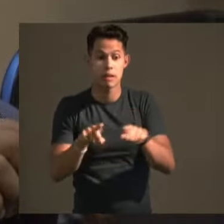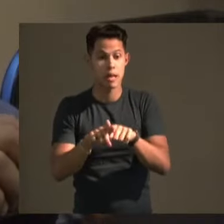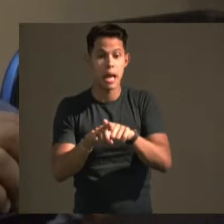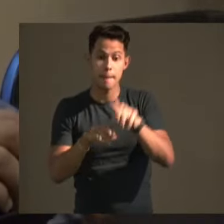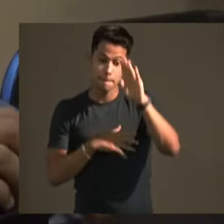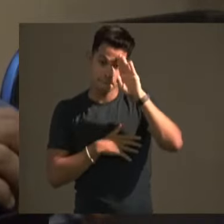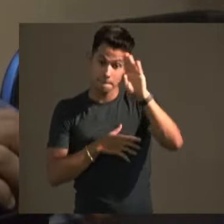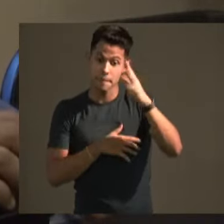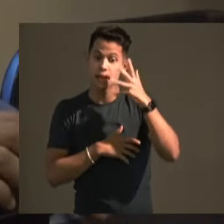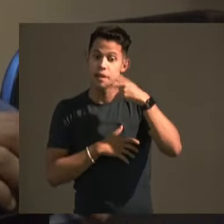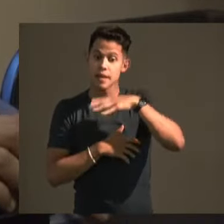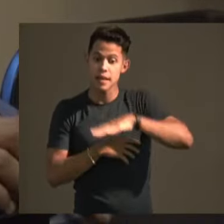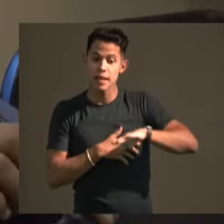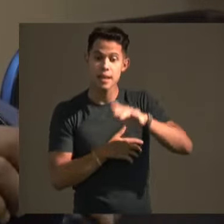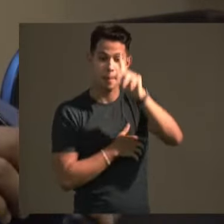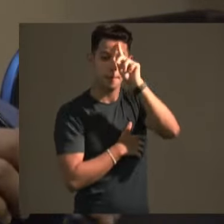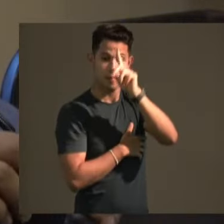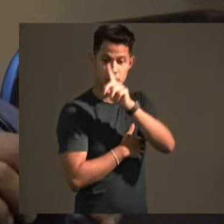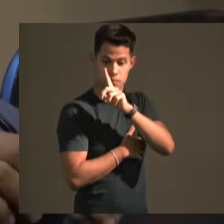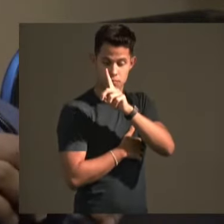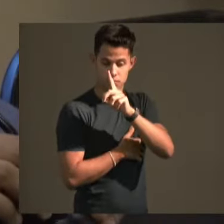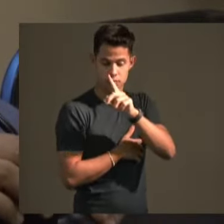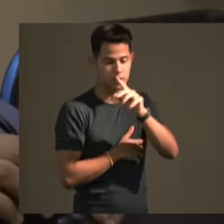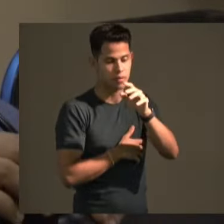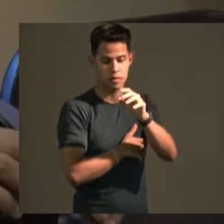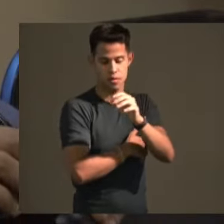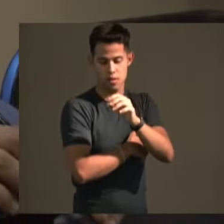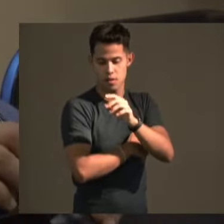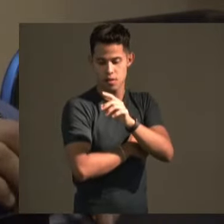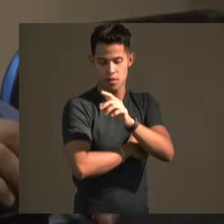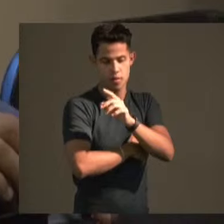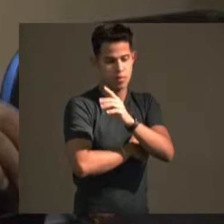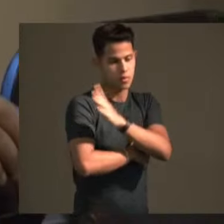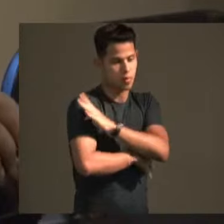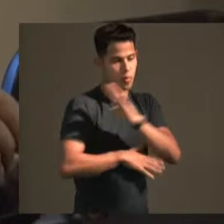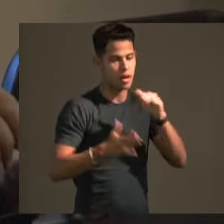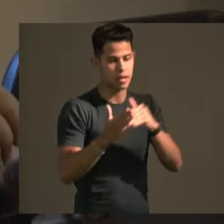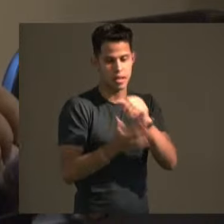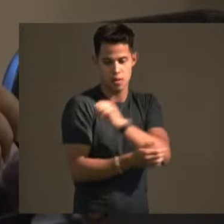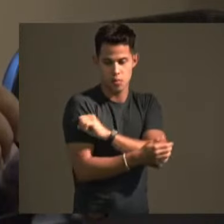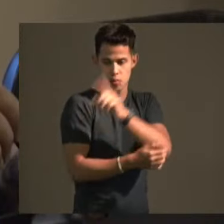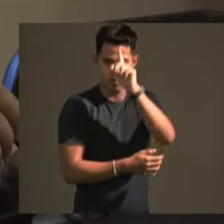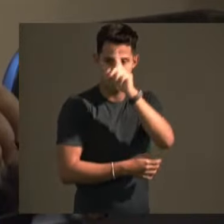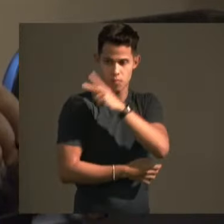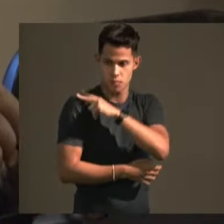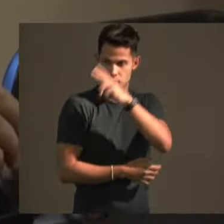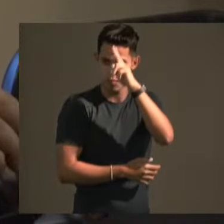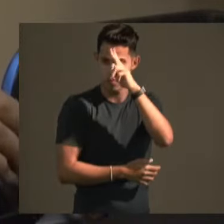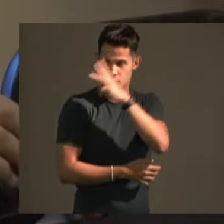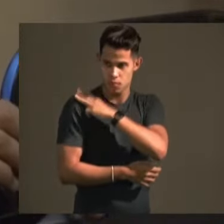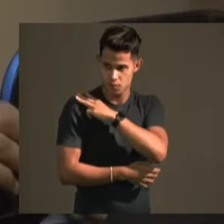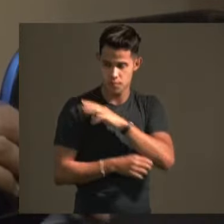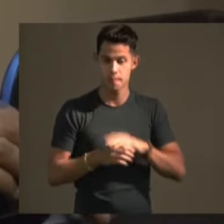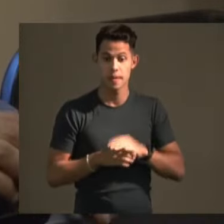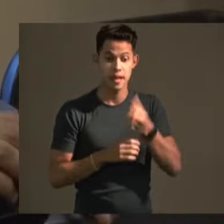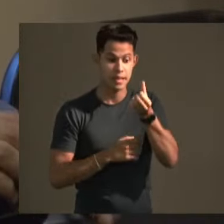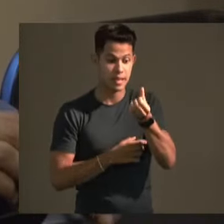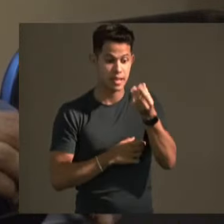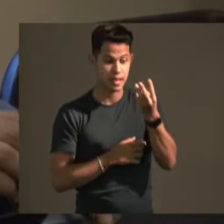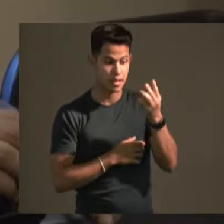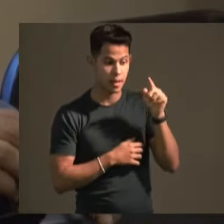que estão no ensino fundamental, né? No ensino médio, etc. 63 mil